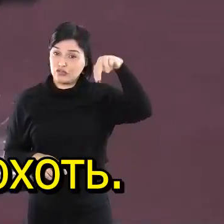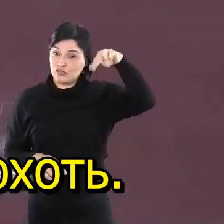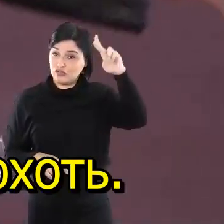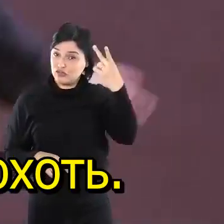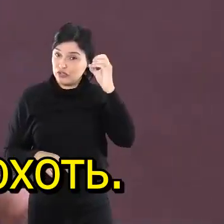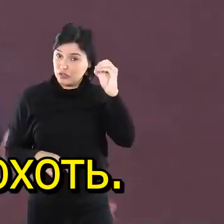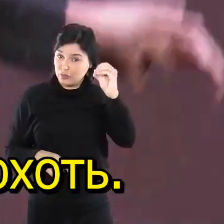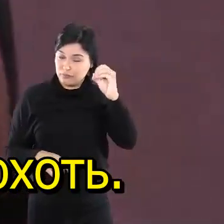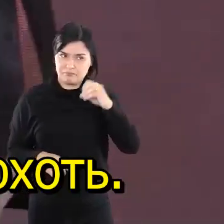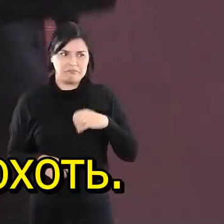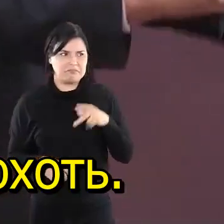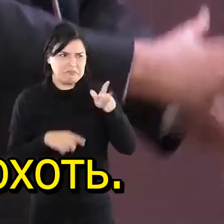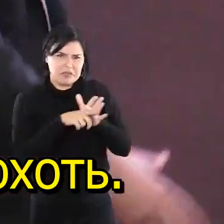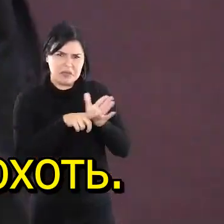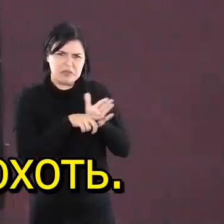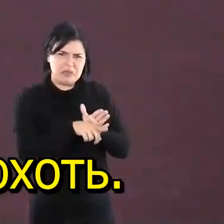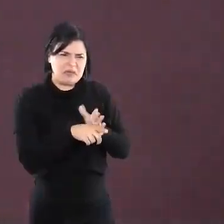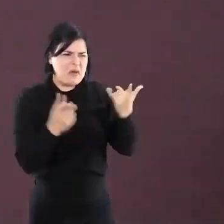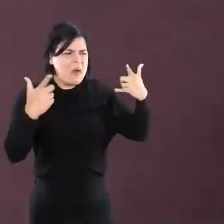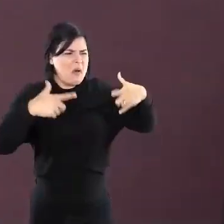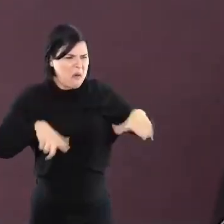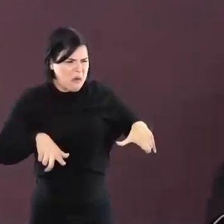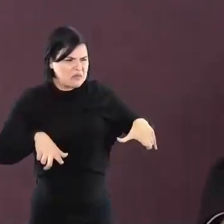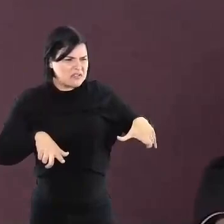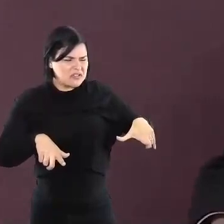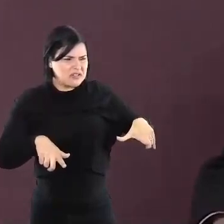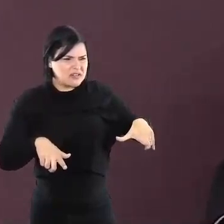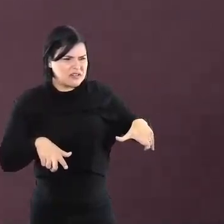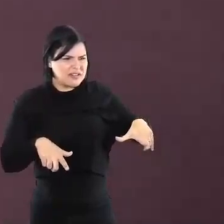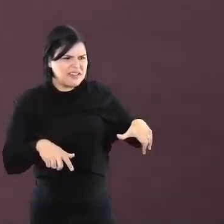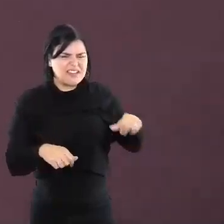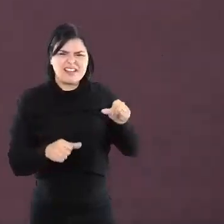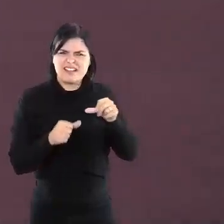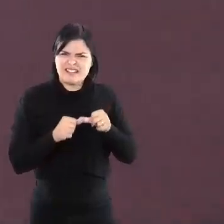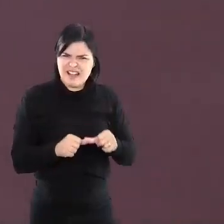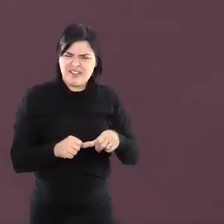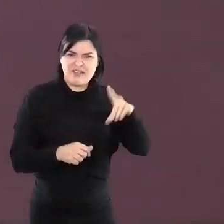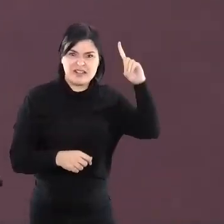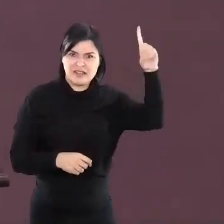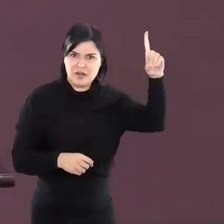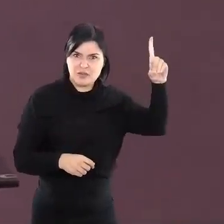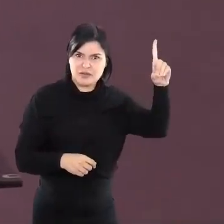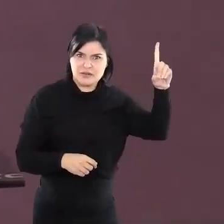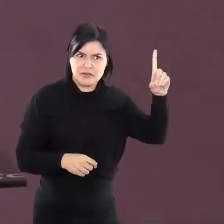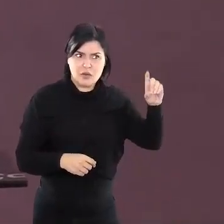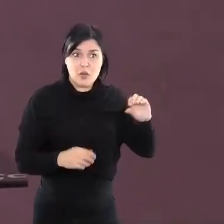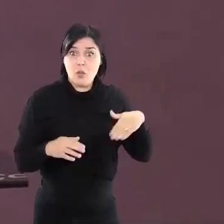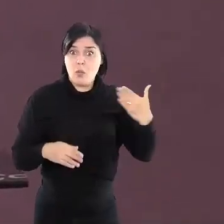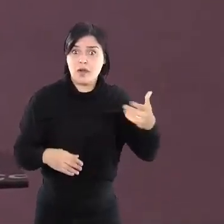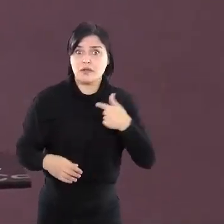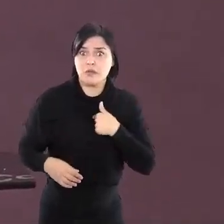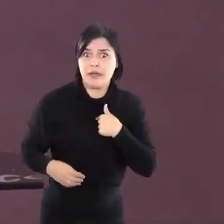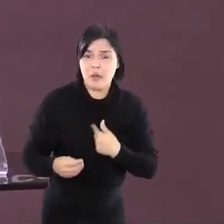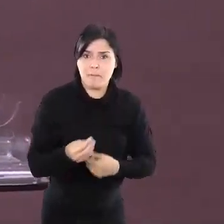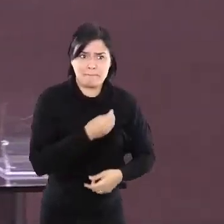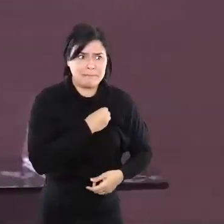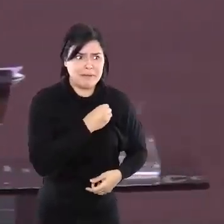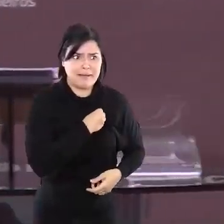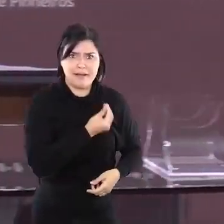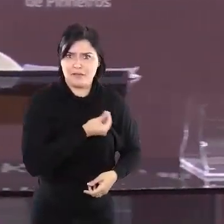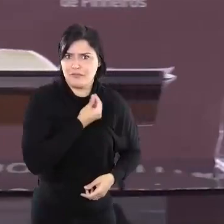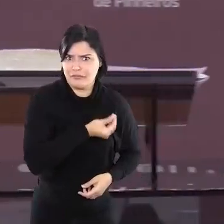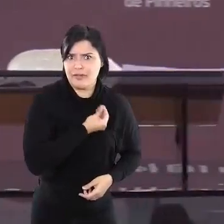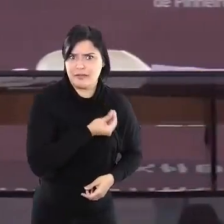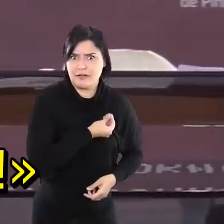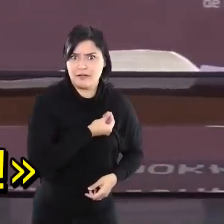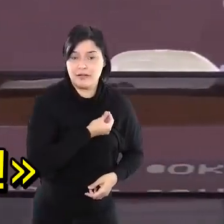com bebida, com a luxúria? E ele mesmo responde: Agostinho, eu estava presente a